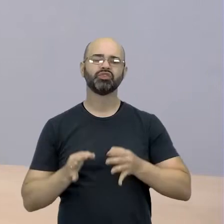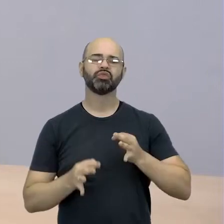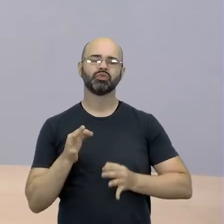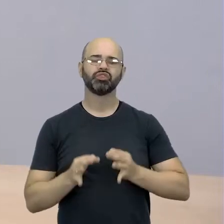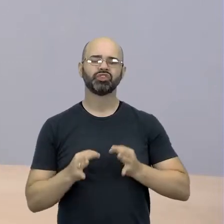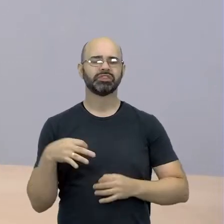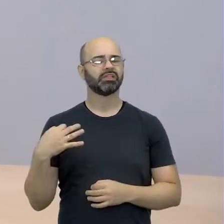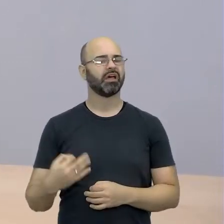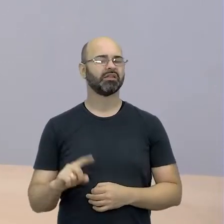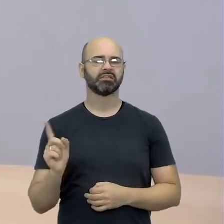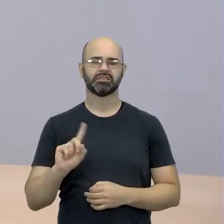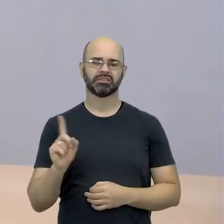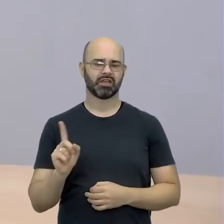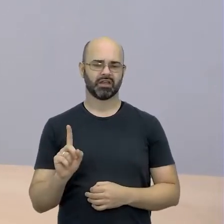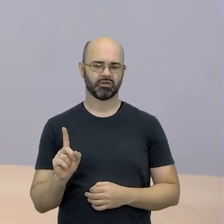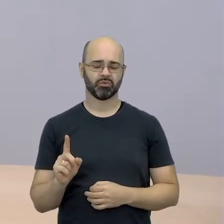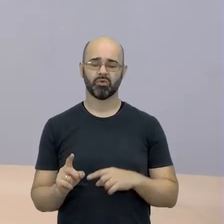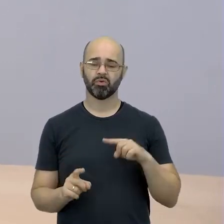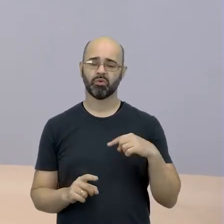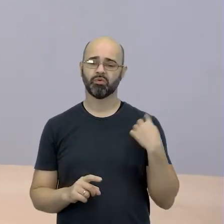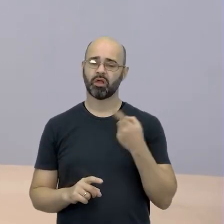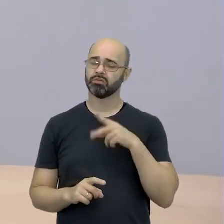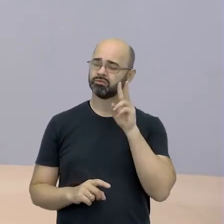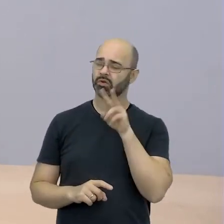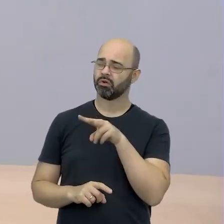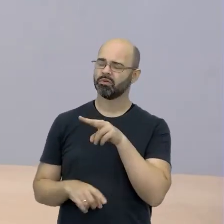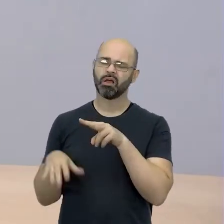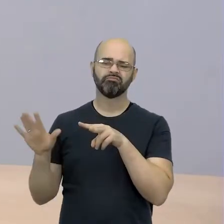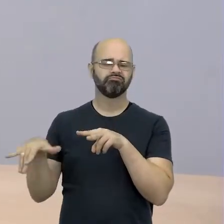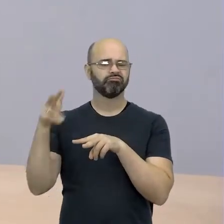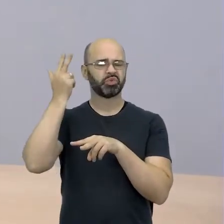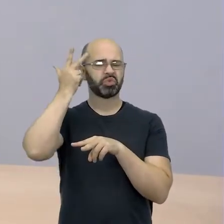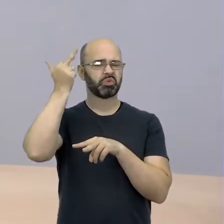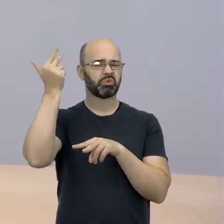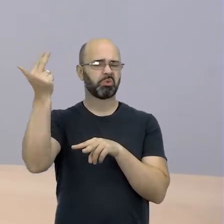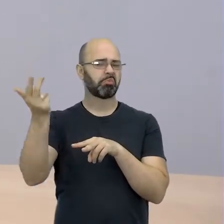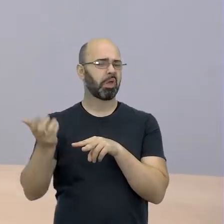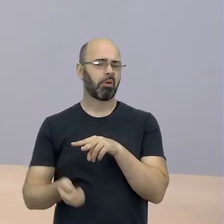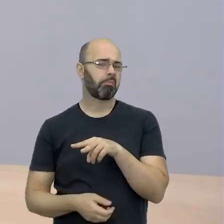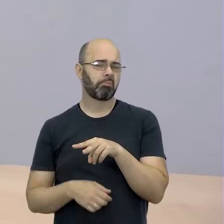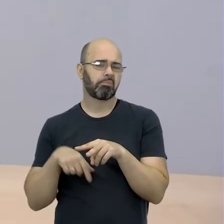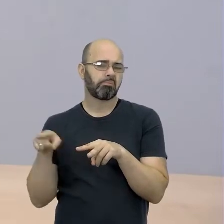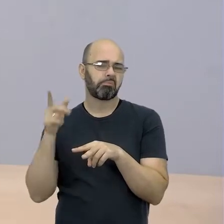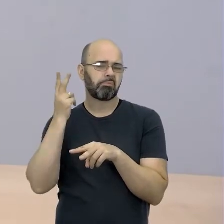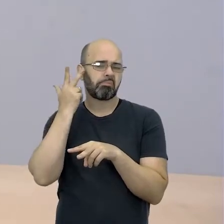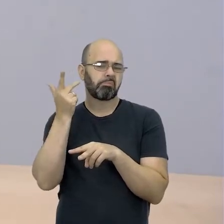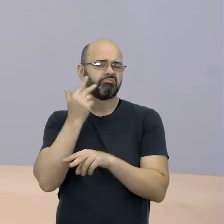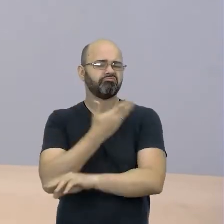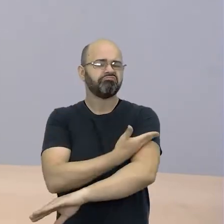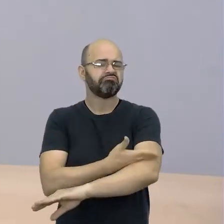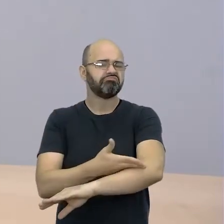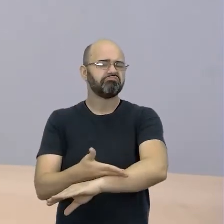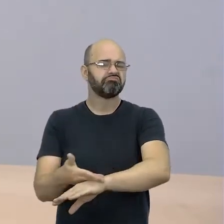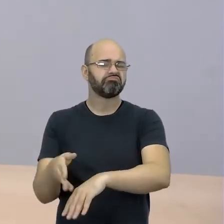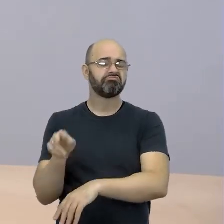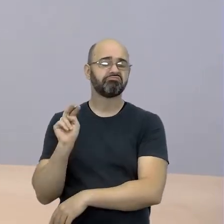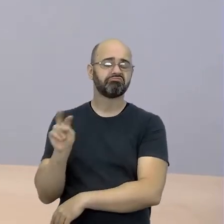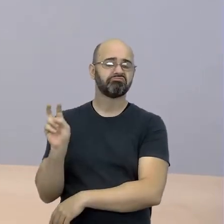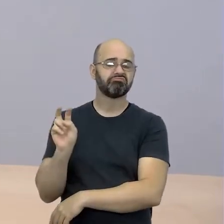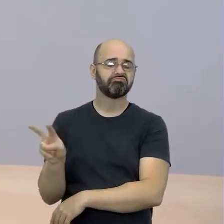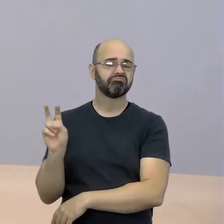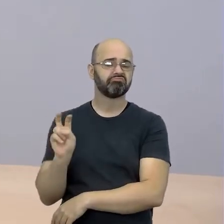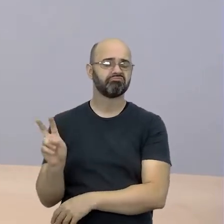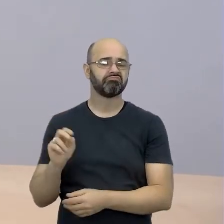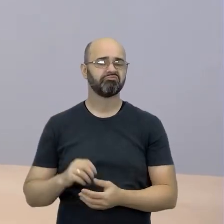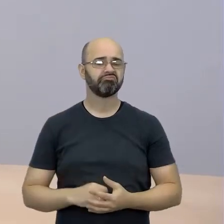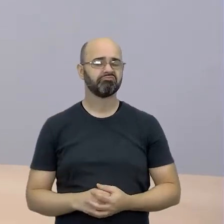gente encarar aquilo como algo normal, como algo natural, como algo que está